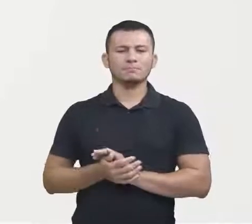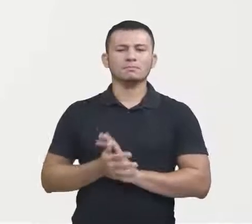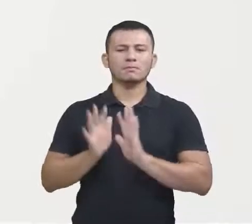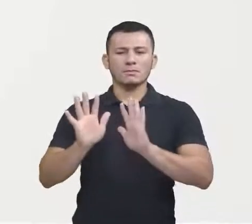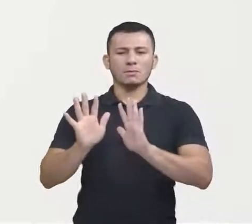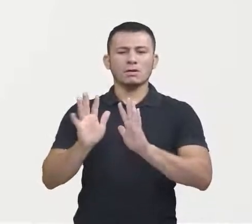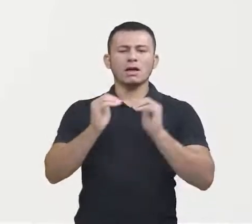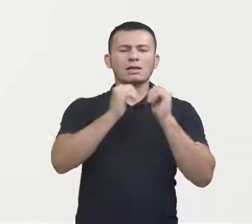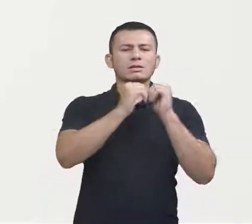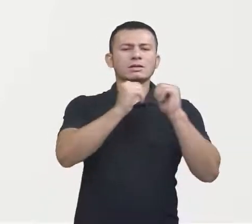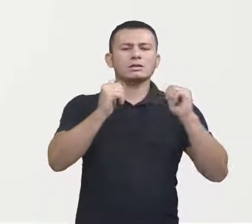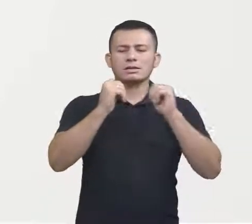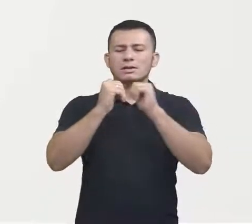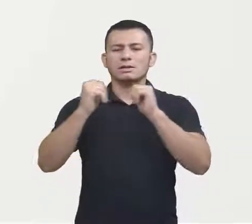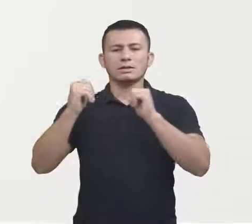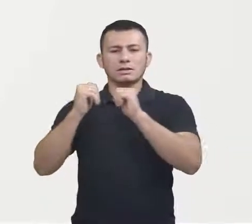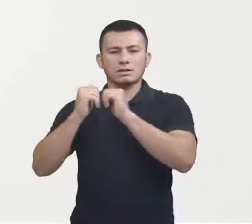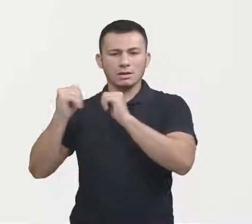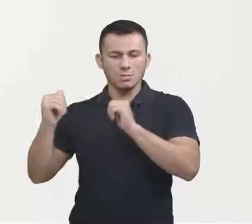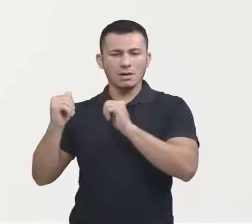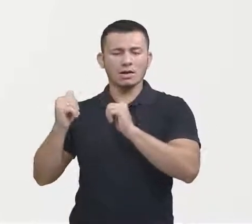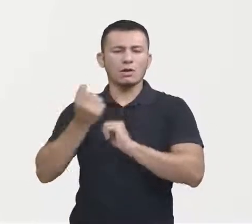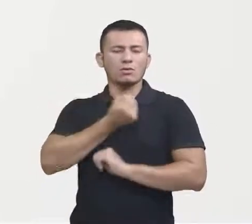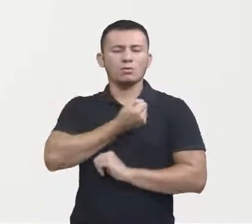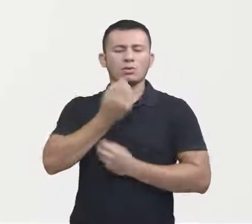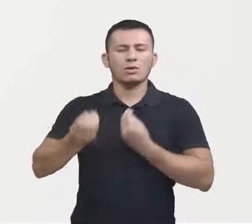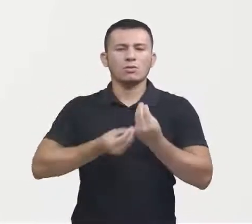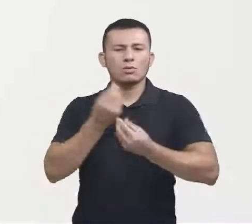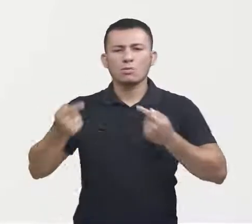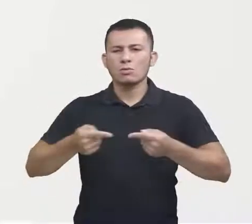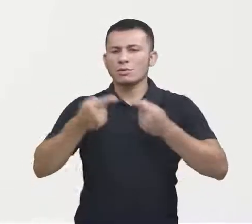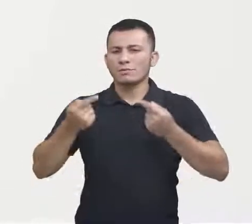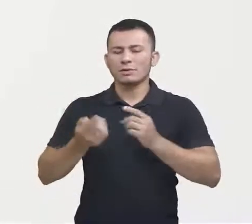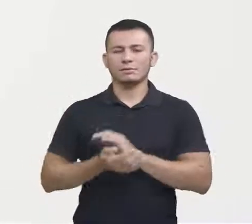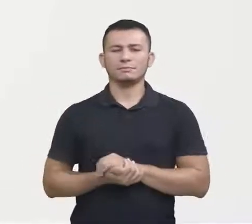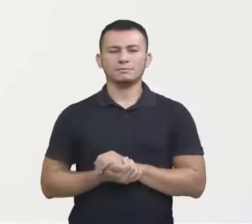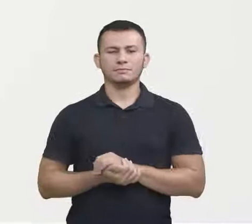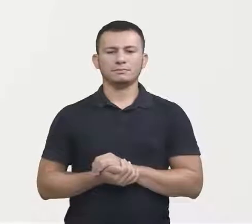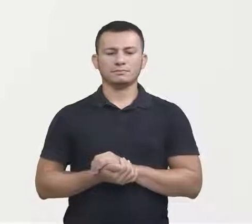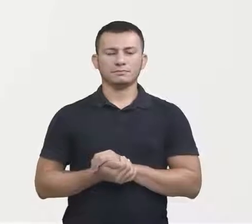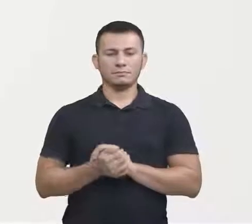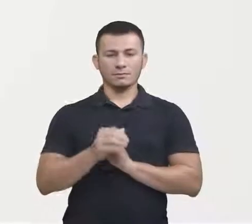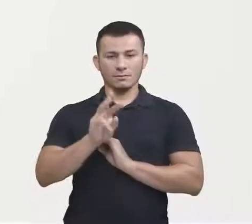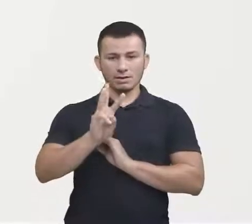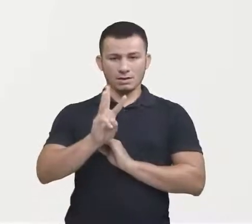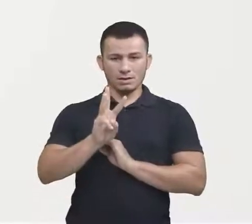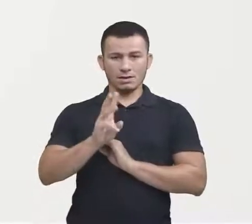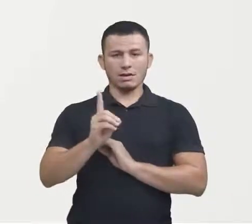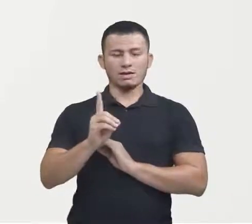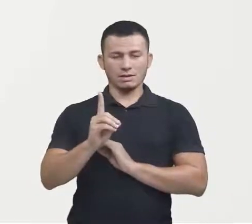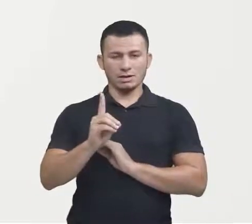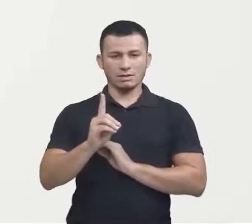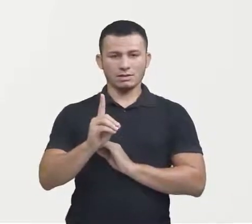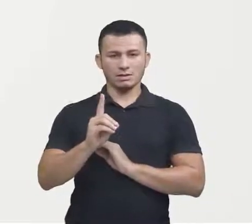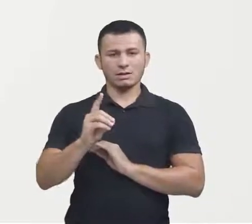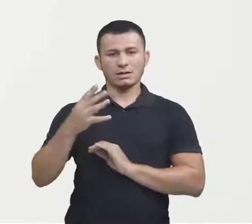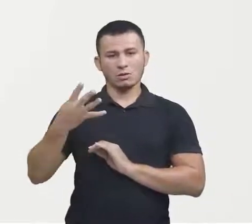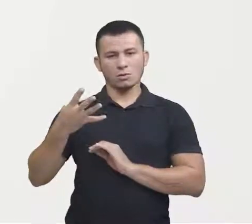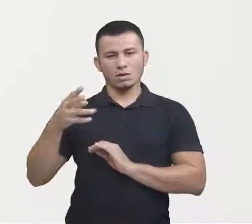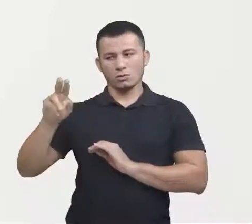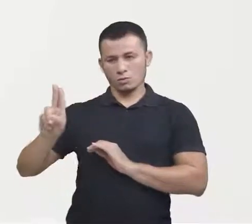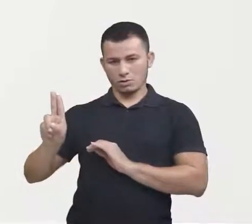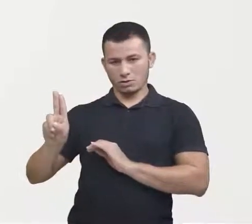decompondo esse número teremos três dezenas e 4 unidades